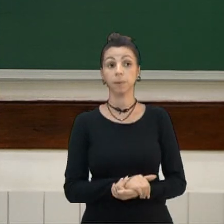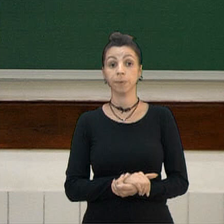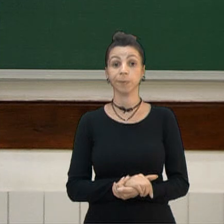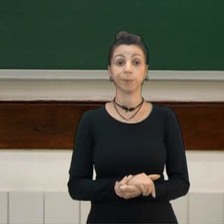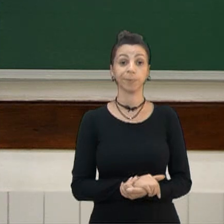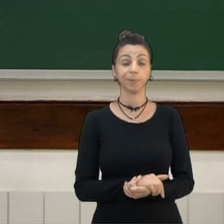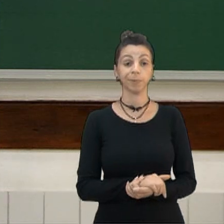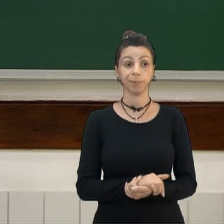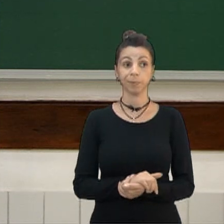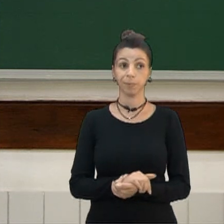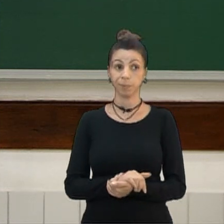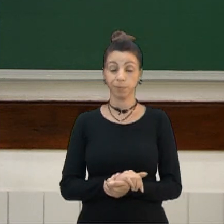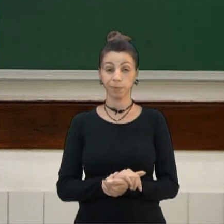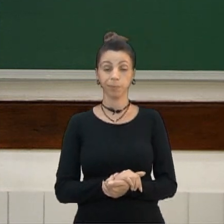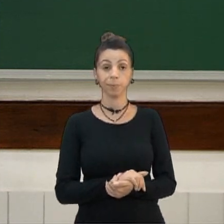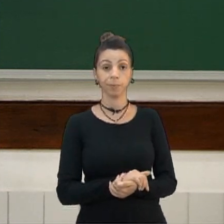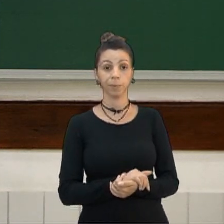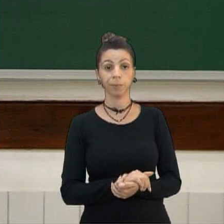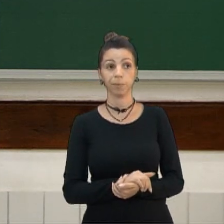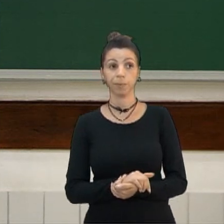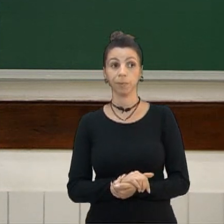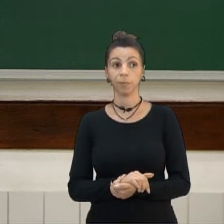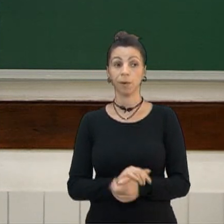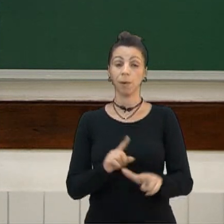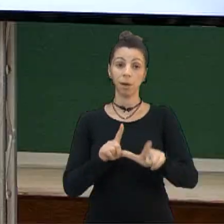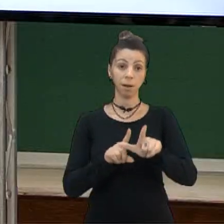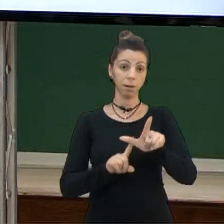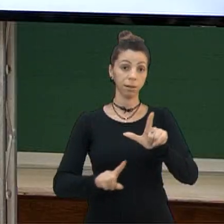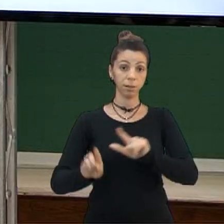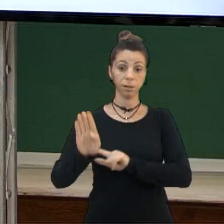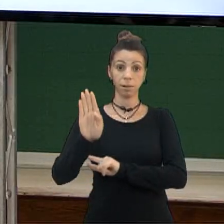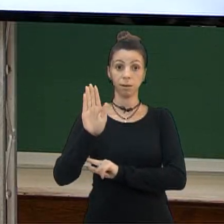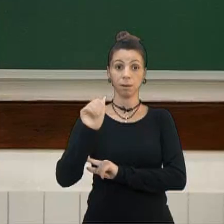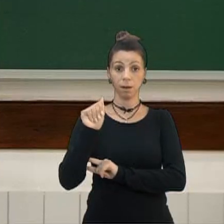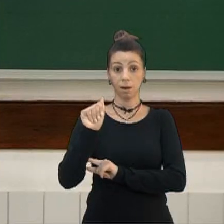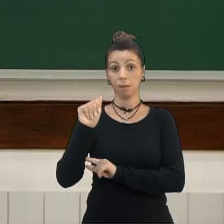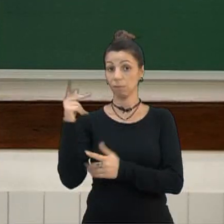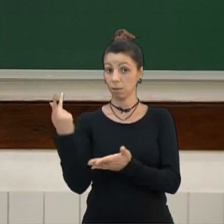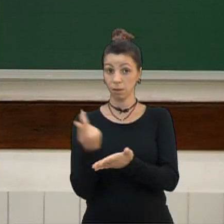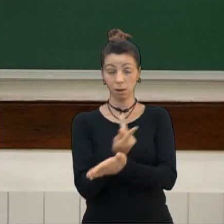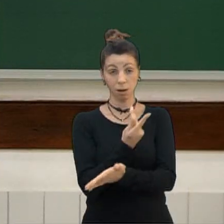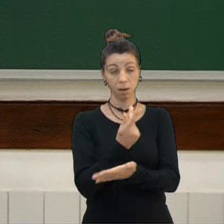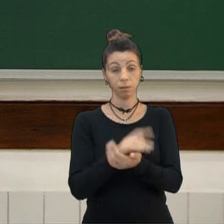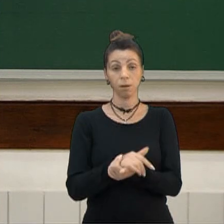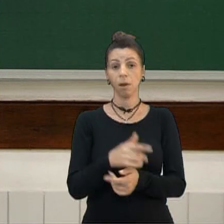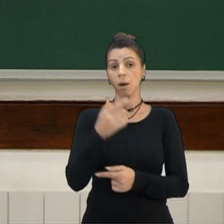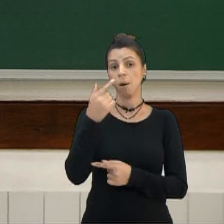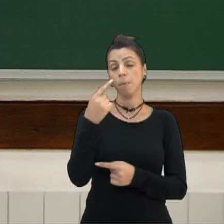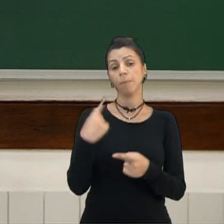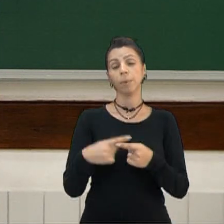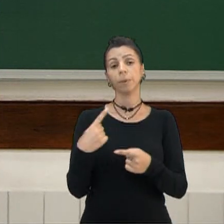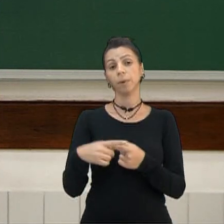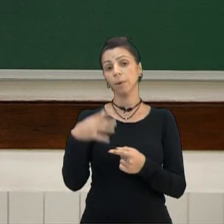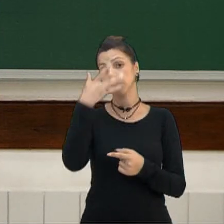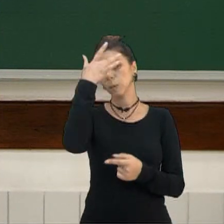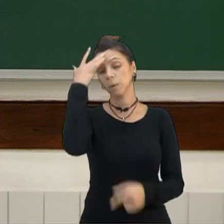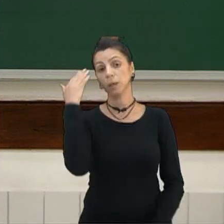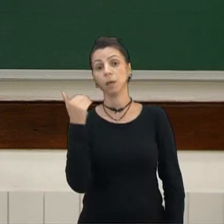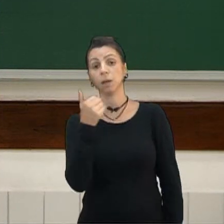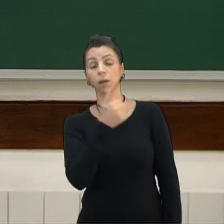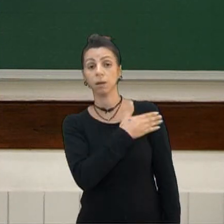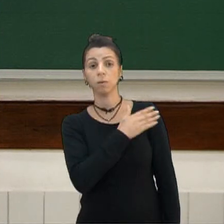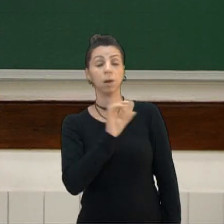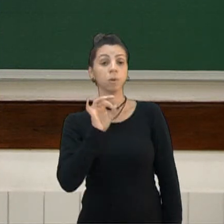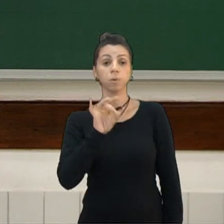porque o respeito aos mais diferentes credos e culturas, porque uma pessoa que realmente é intolerante, ela não vai ser só intolerante em relação